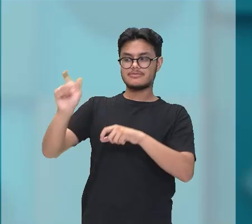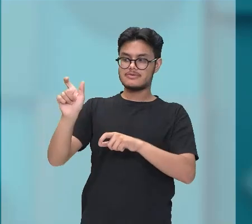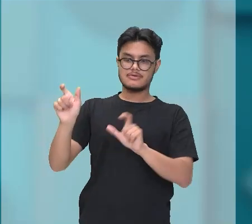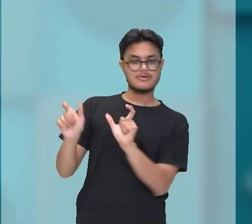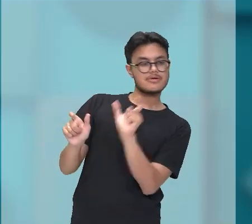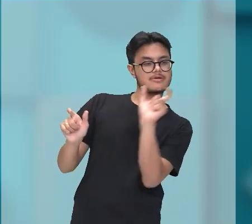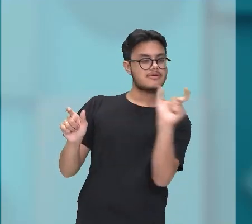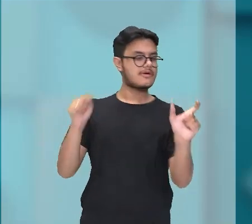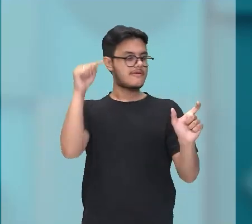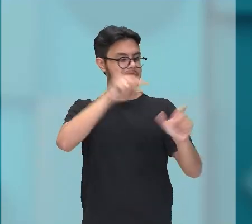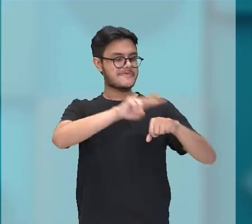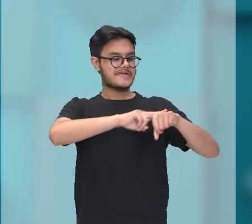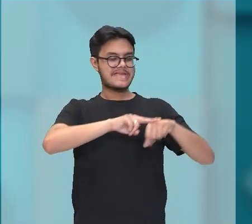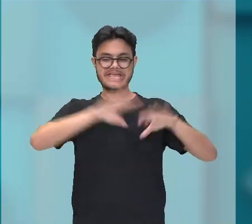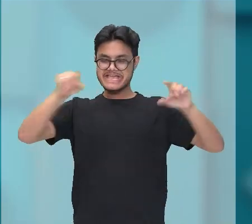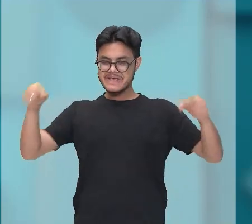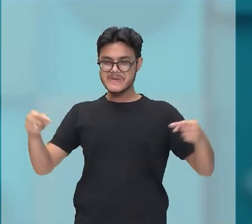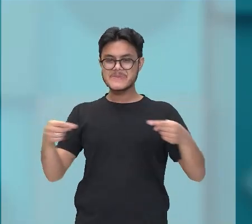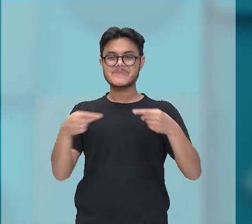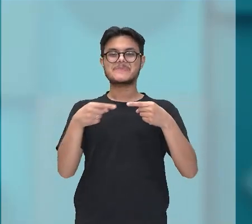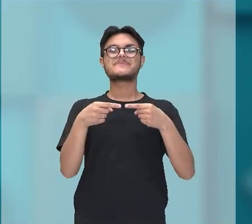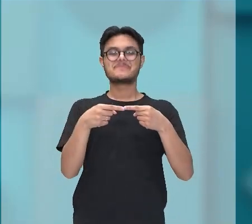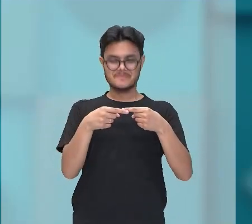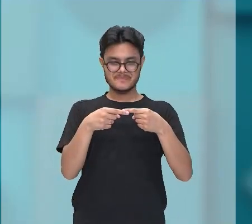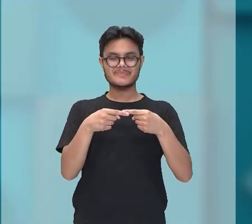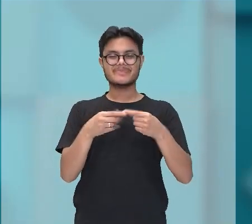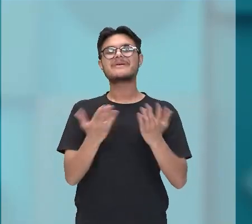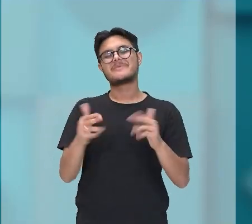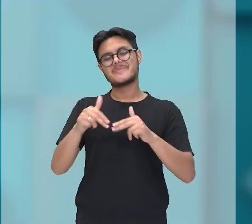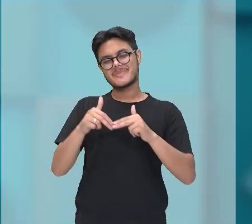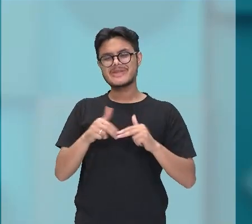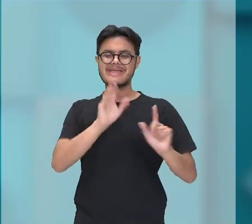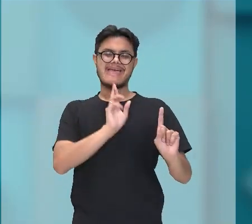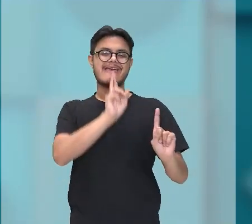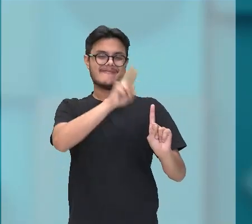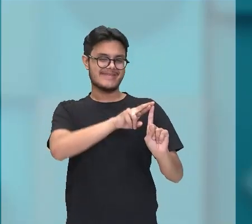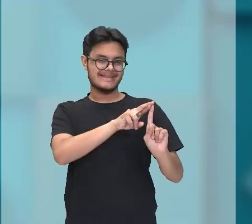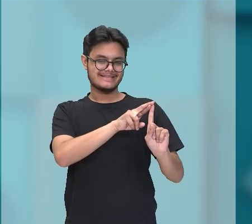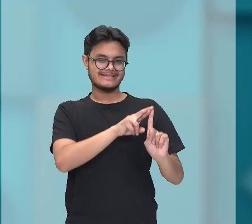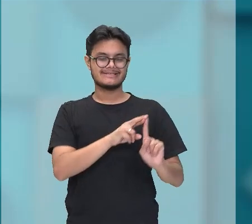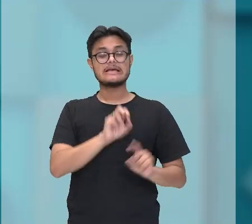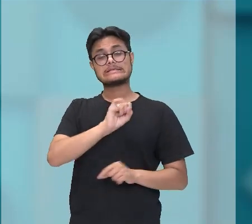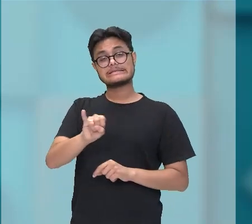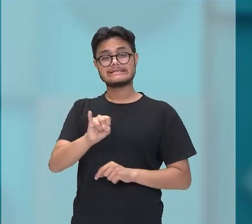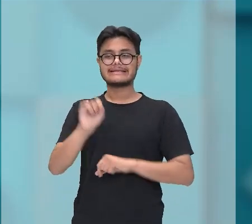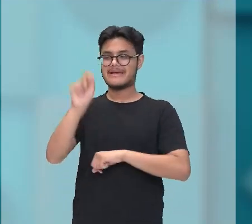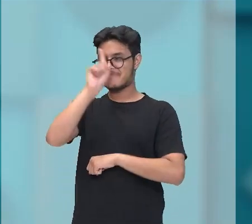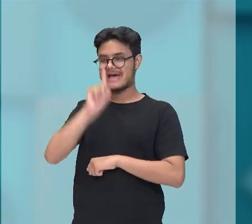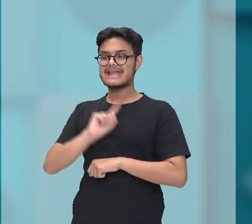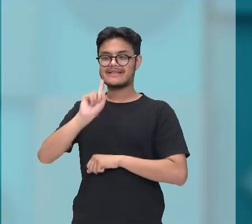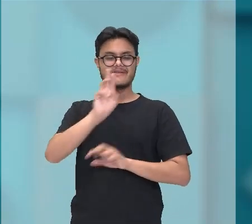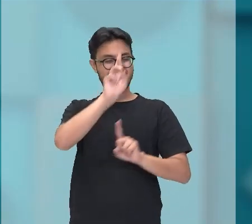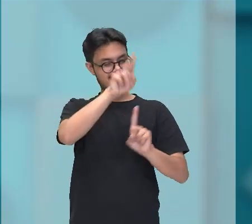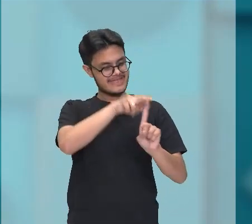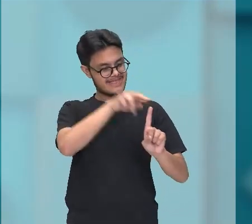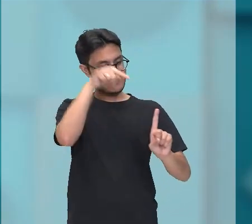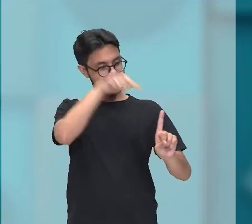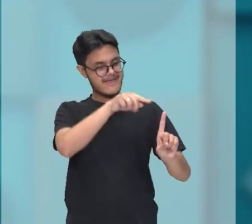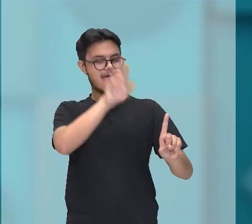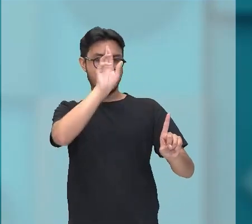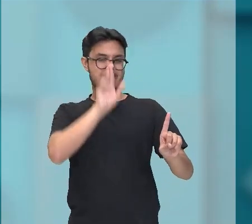queremos então que observar ali a referência, né? Quando for a cor amarelo e assim por diante, né? É